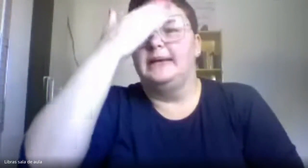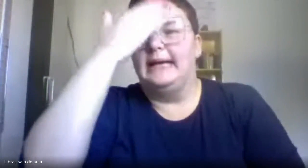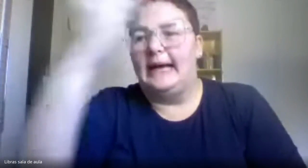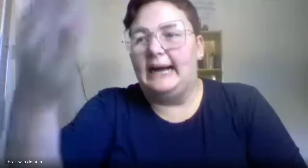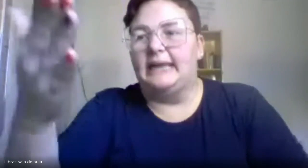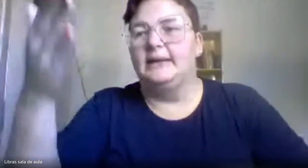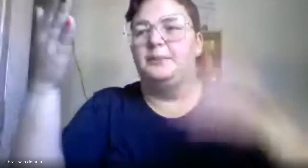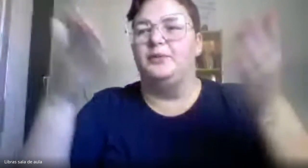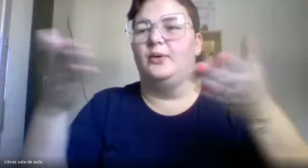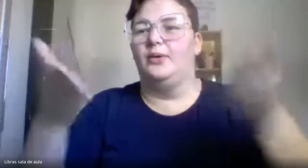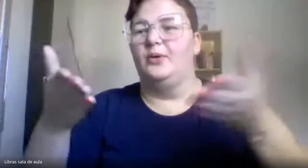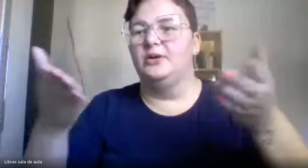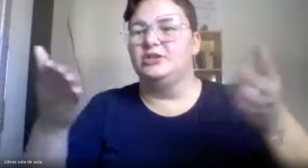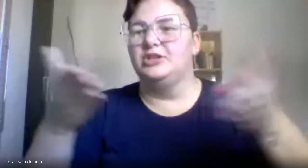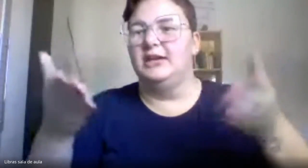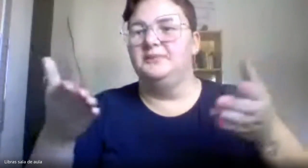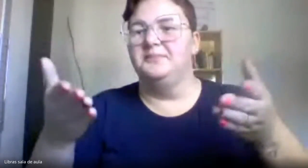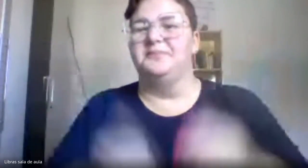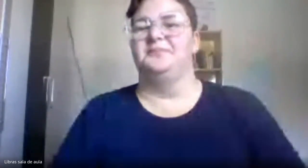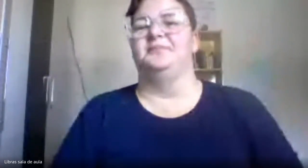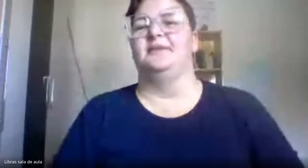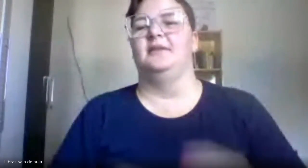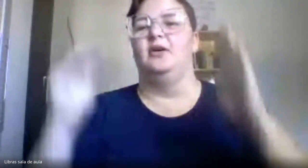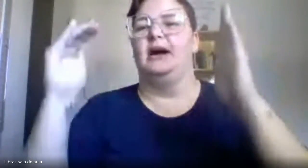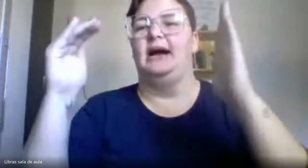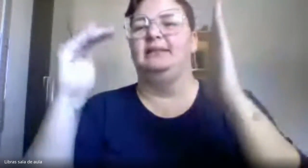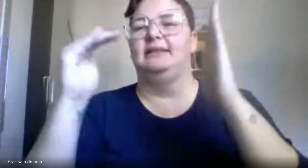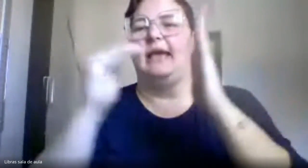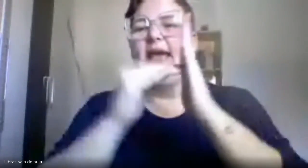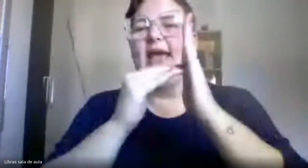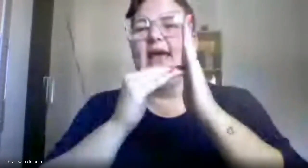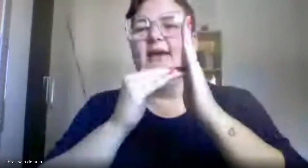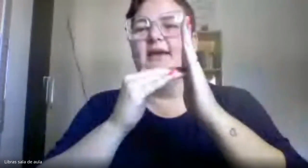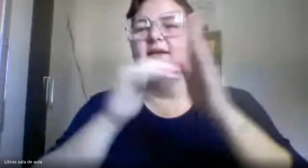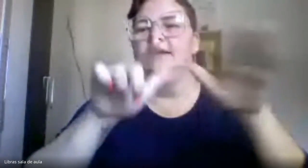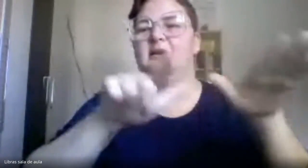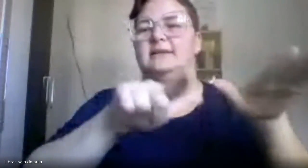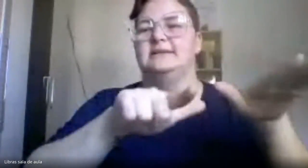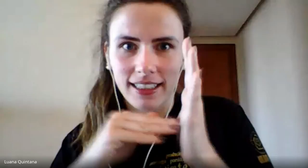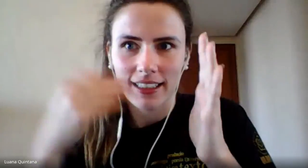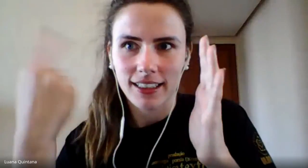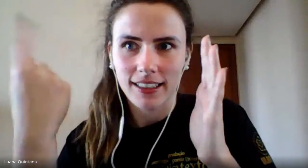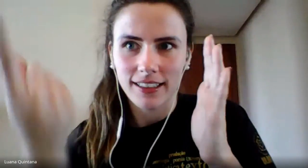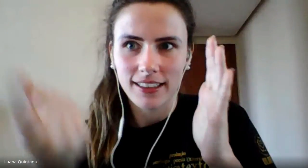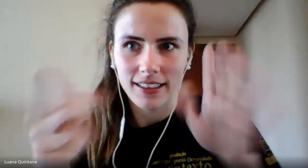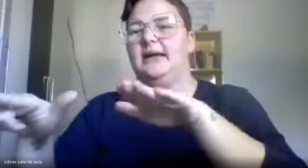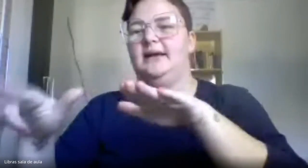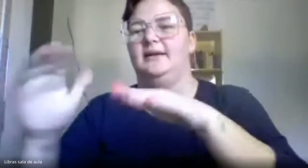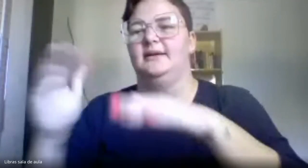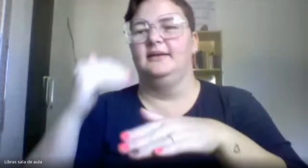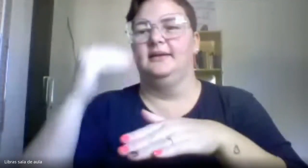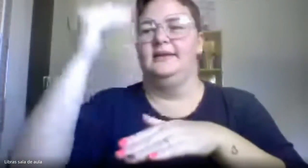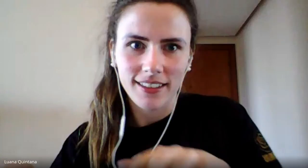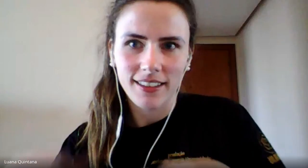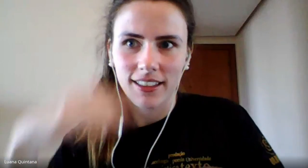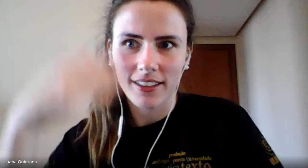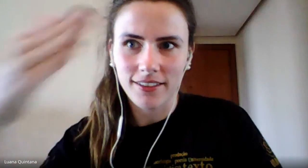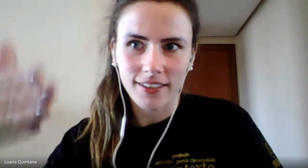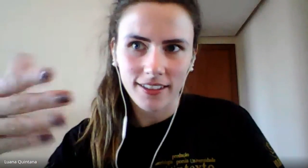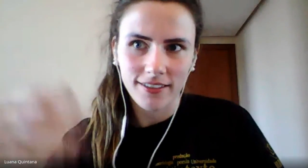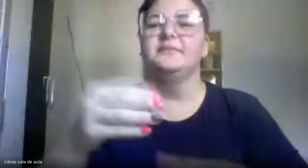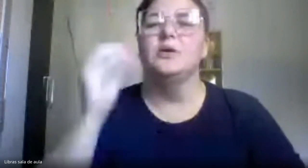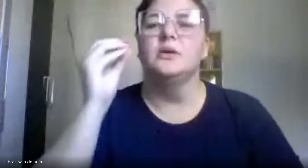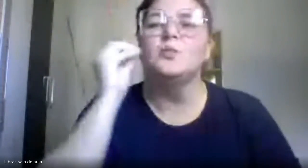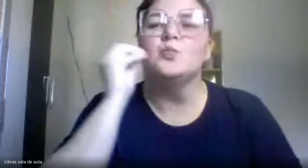muito obrigada por hoje. Ó, até semana que